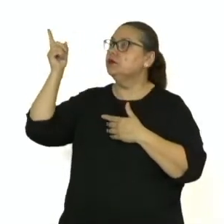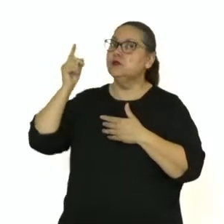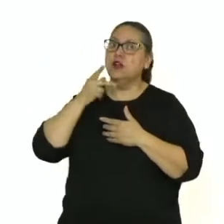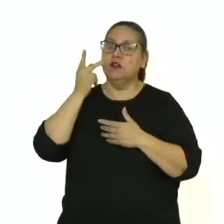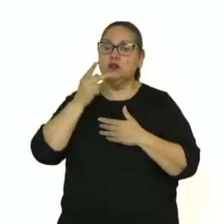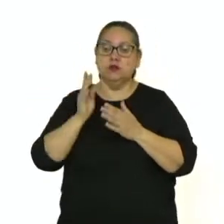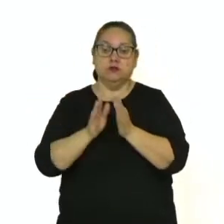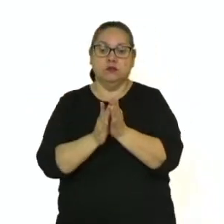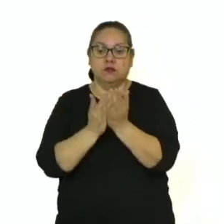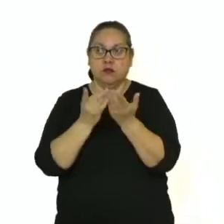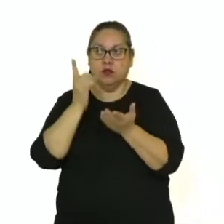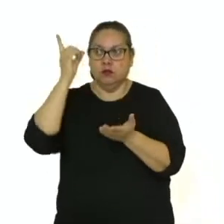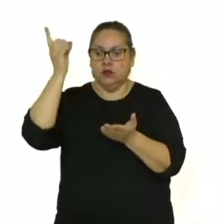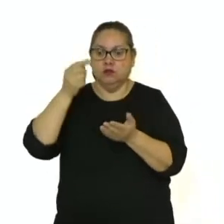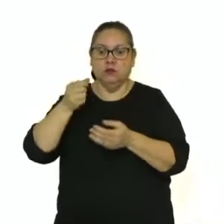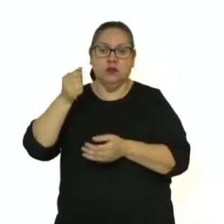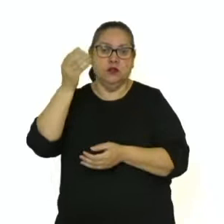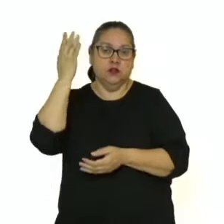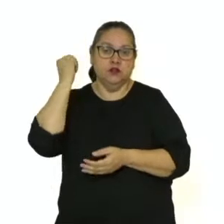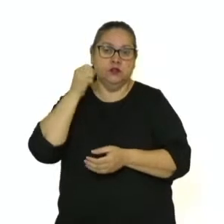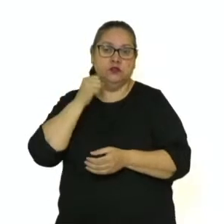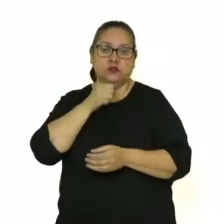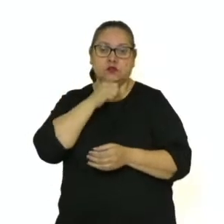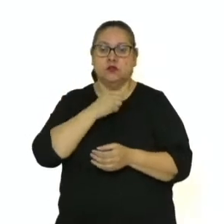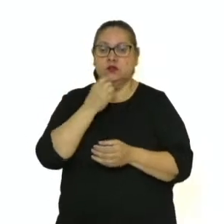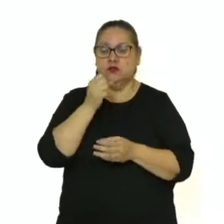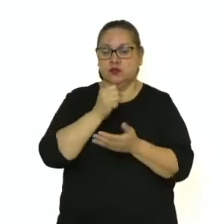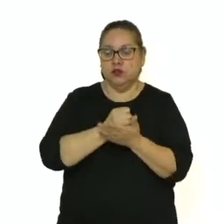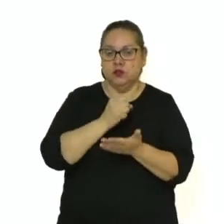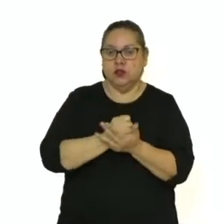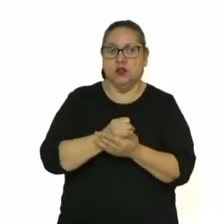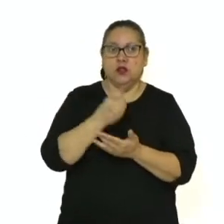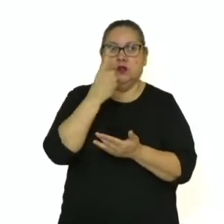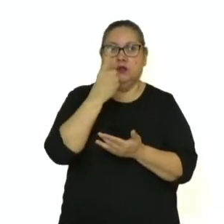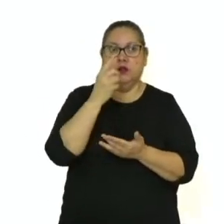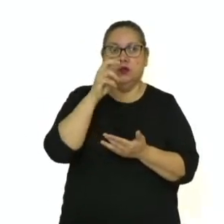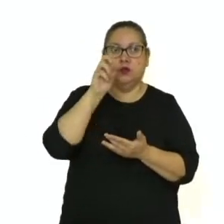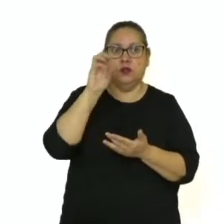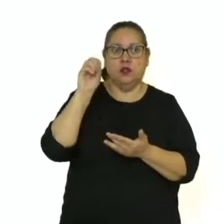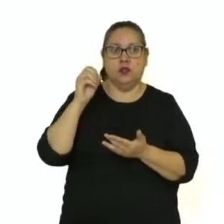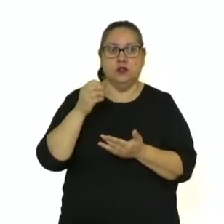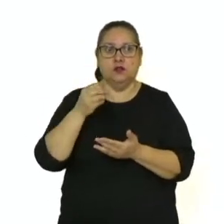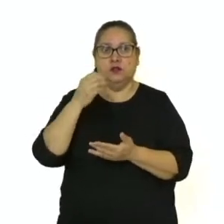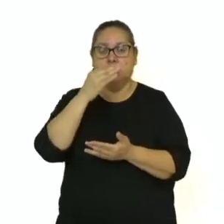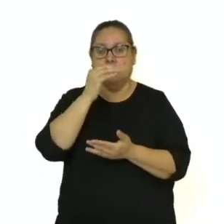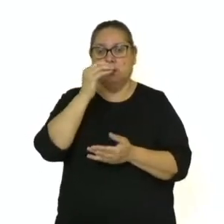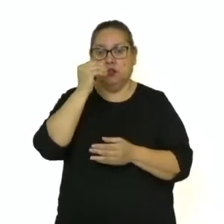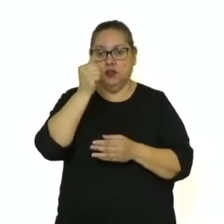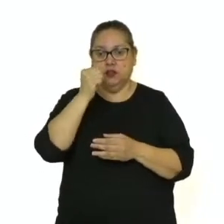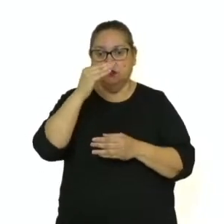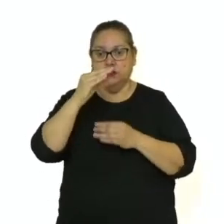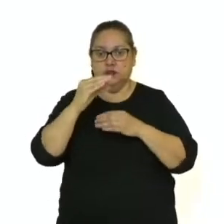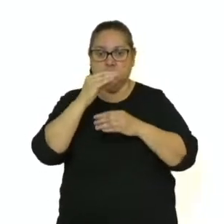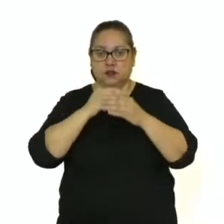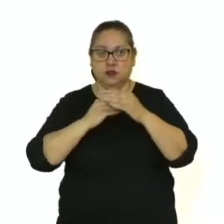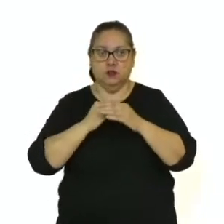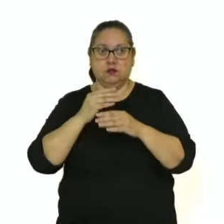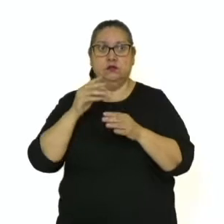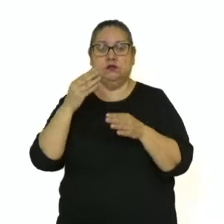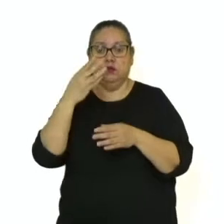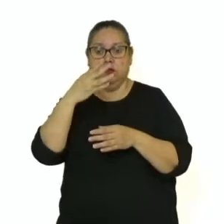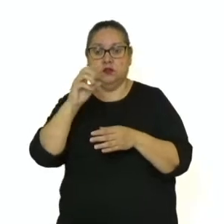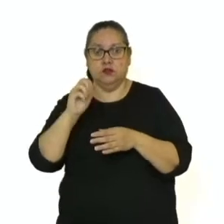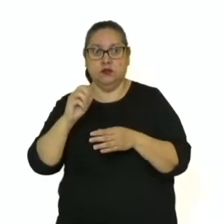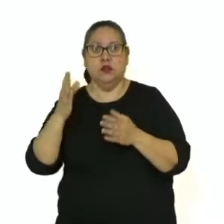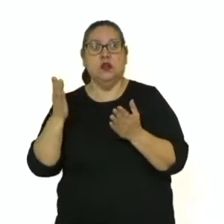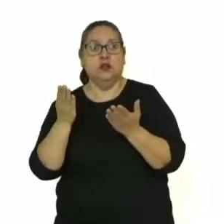Falamos então sobre a Bíblia, Antigo Testamento, escrito entre 1500 a.C. e 450. Temos também o Novo Testamento, que conta mais a